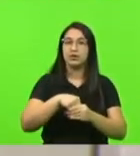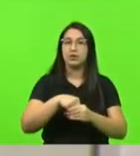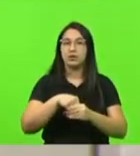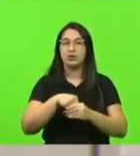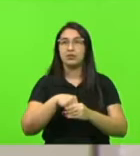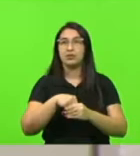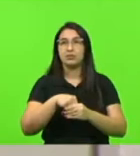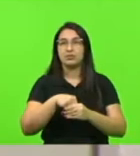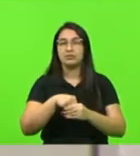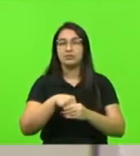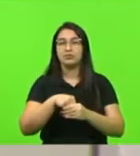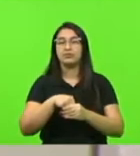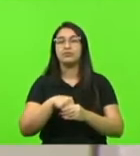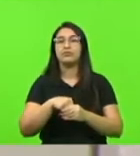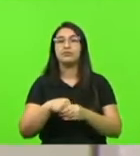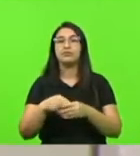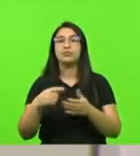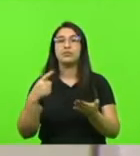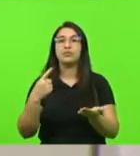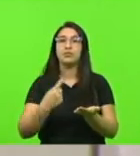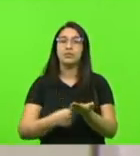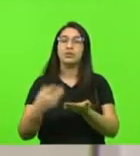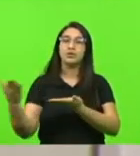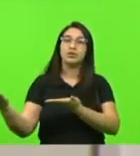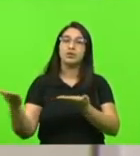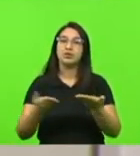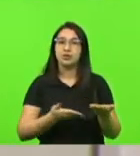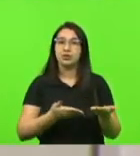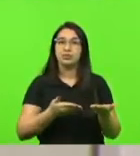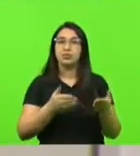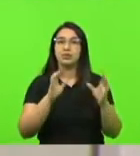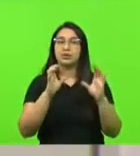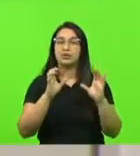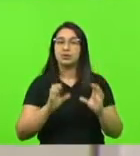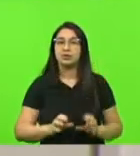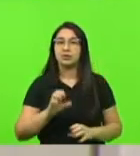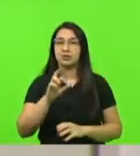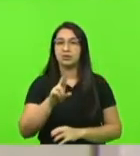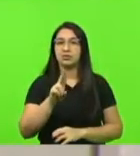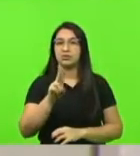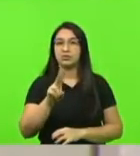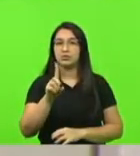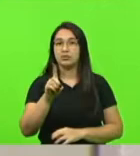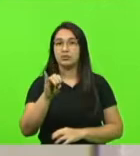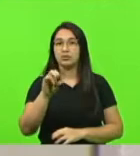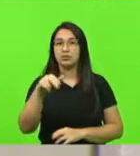suas atribuições, convoca o cidadão Rudinei Luiz